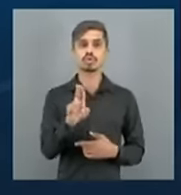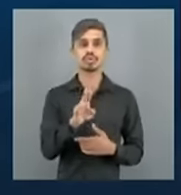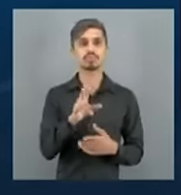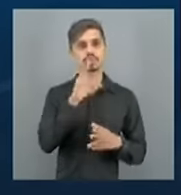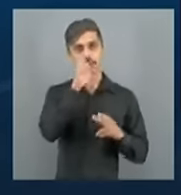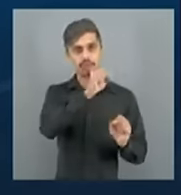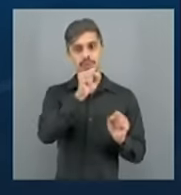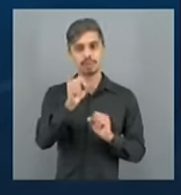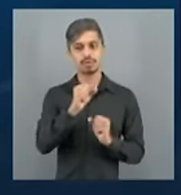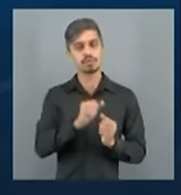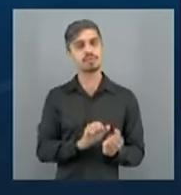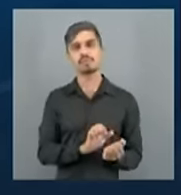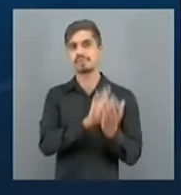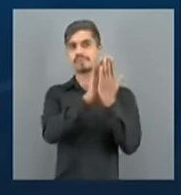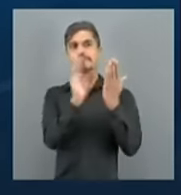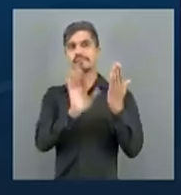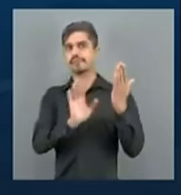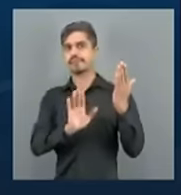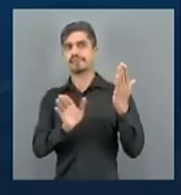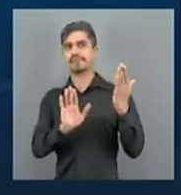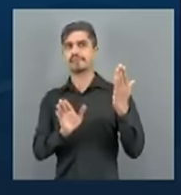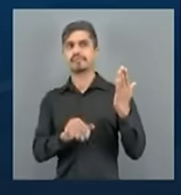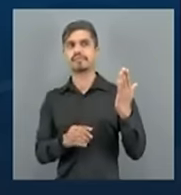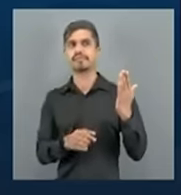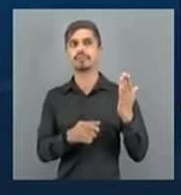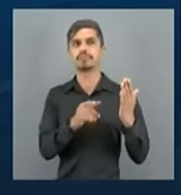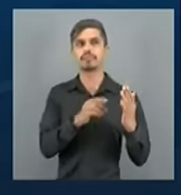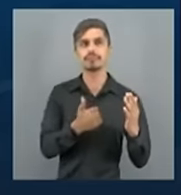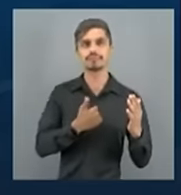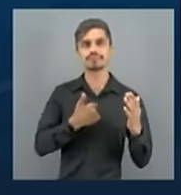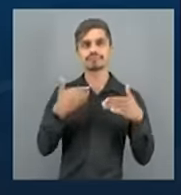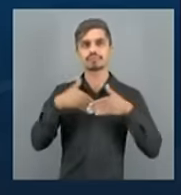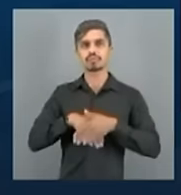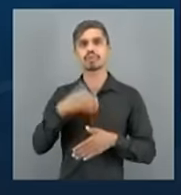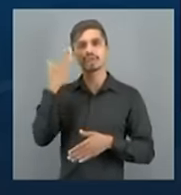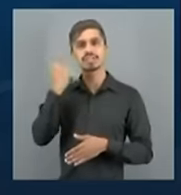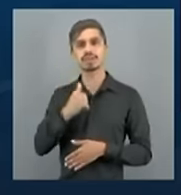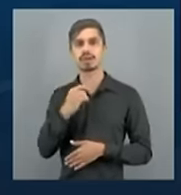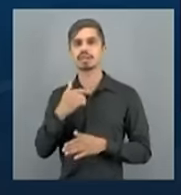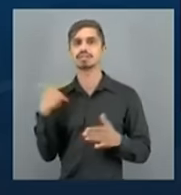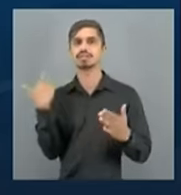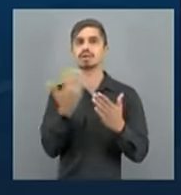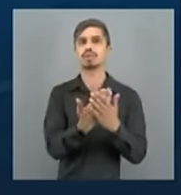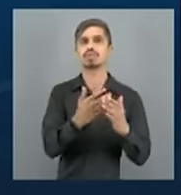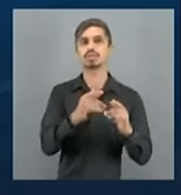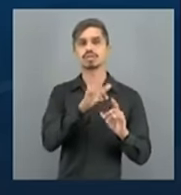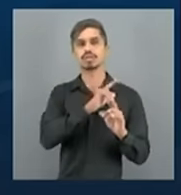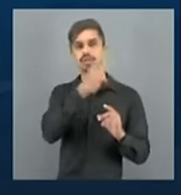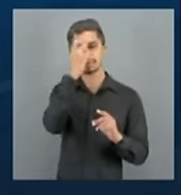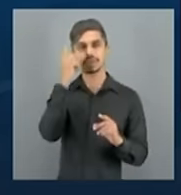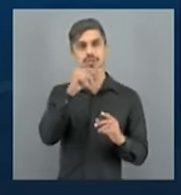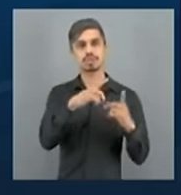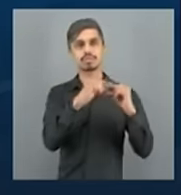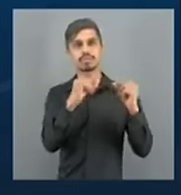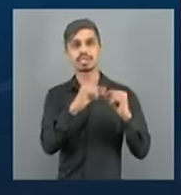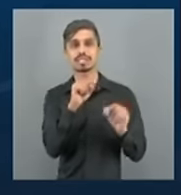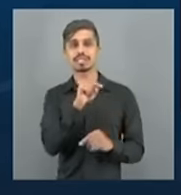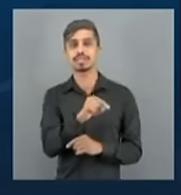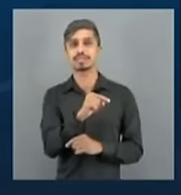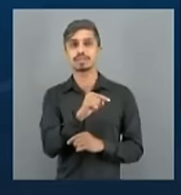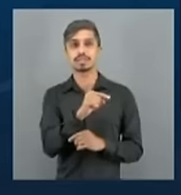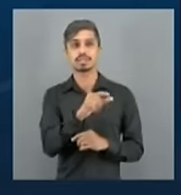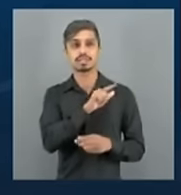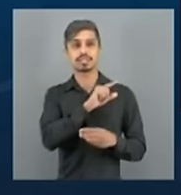poderoso, não vou bater de frente com ele, como eu te falei, eu tenho que ter humildade de saber até onde eu posso chegar, tem um cara hoje em Brasília que é poderoso, que ele